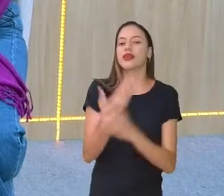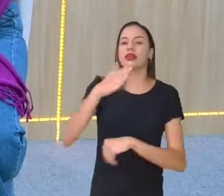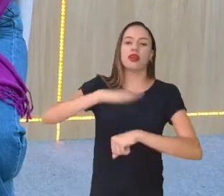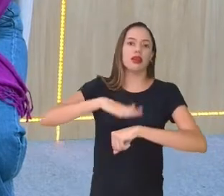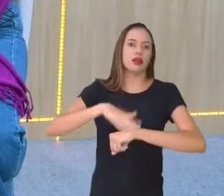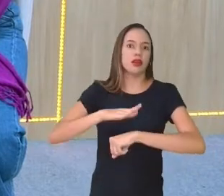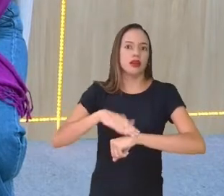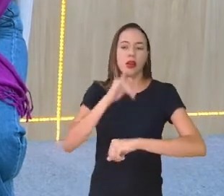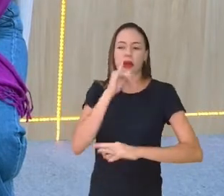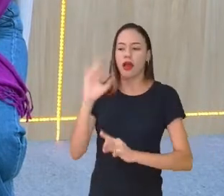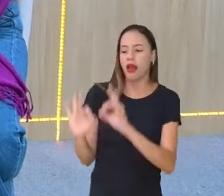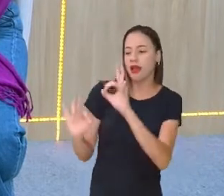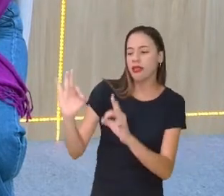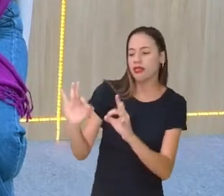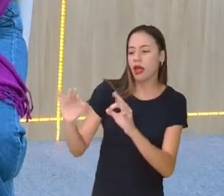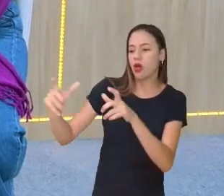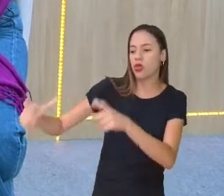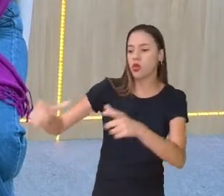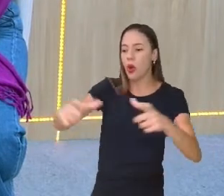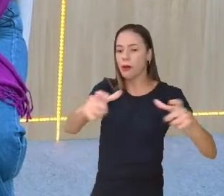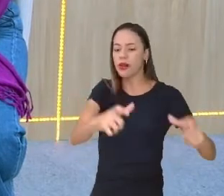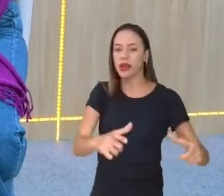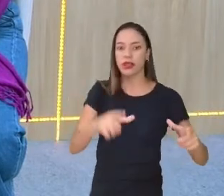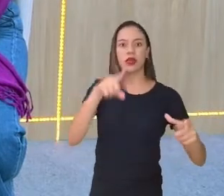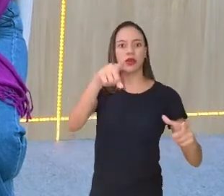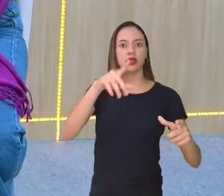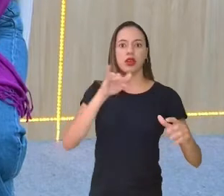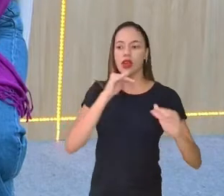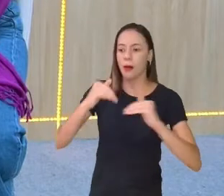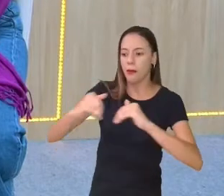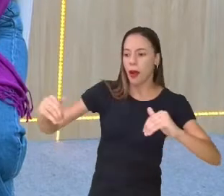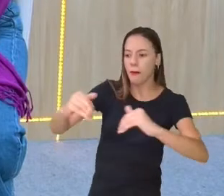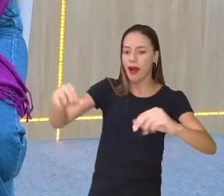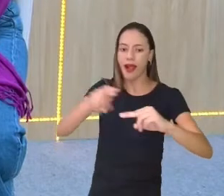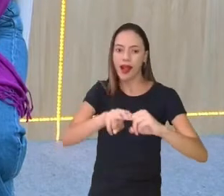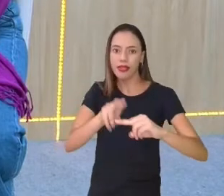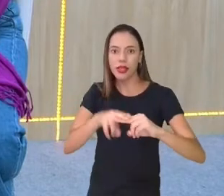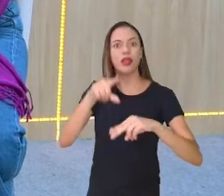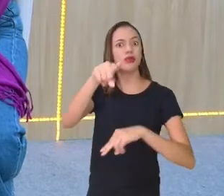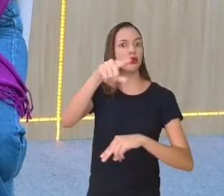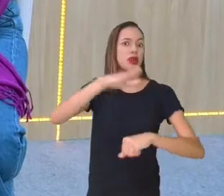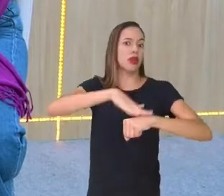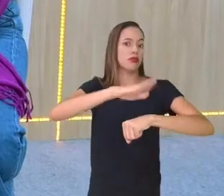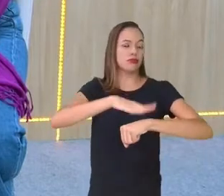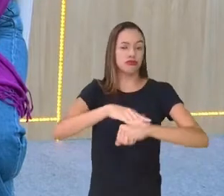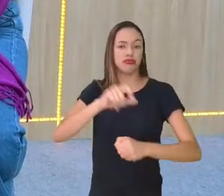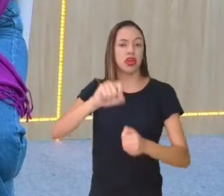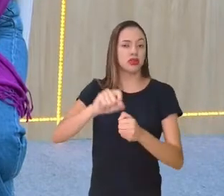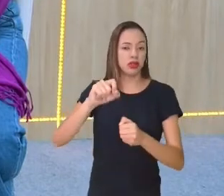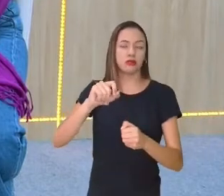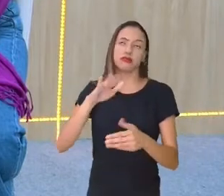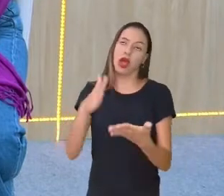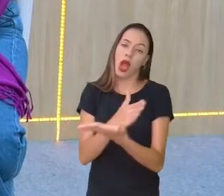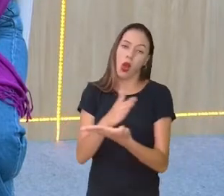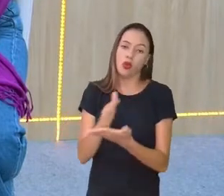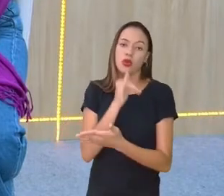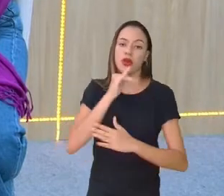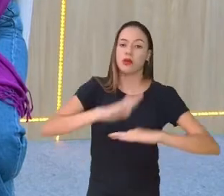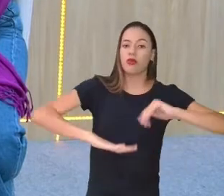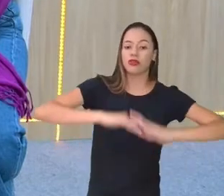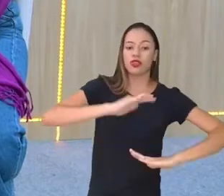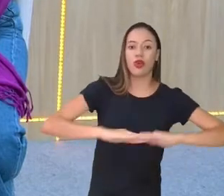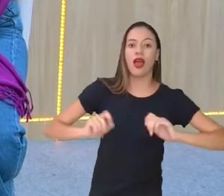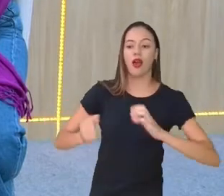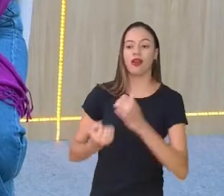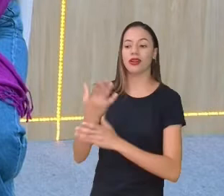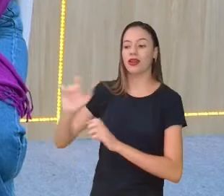montagem no espaço na quadra, ou afasta as cadeiras e faz no próprio espaço da sala. Exato. Alguns serão os cenógrafos, outros